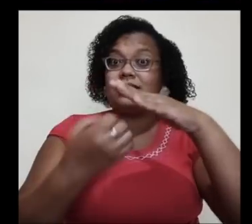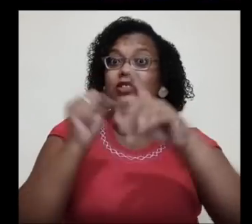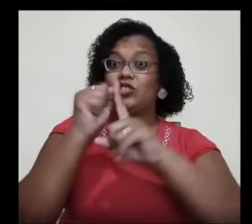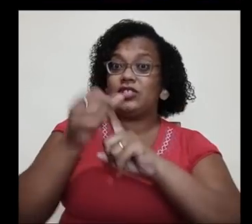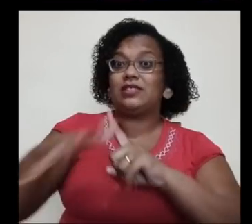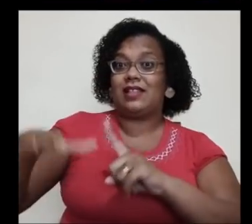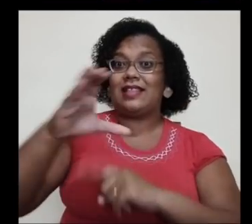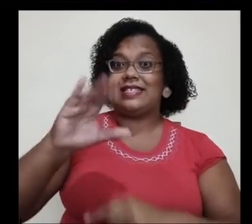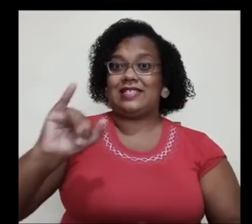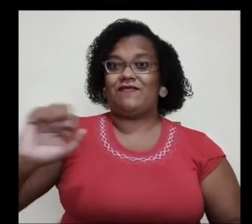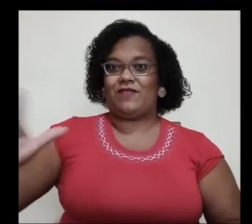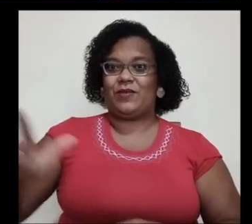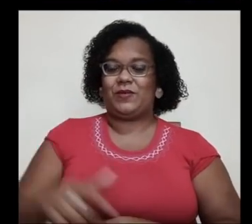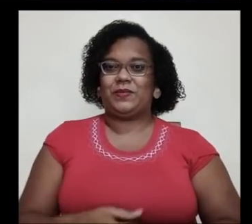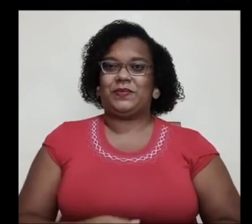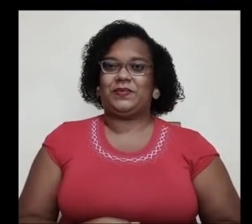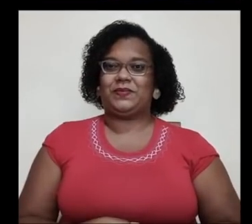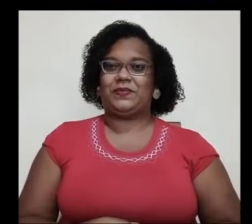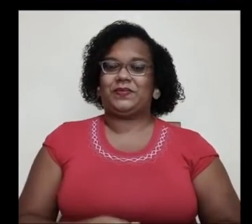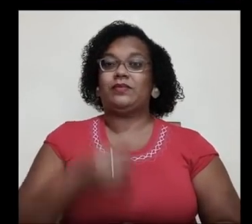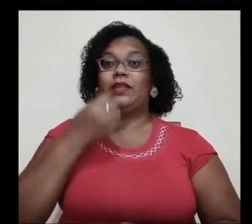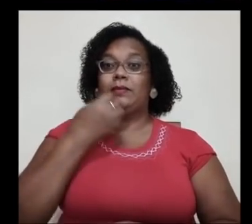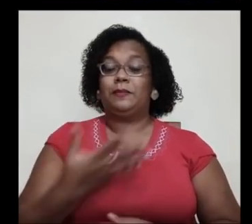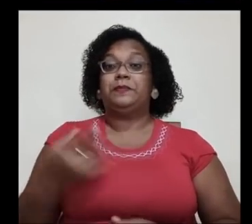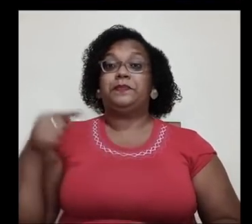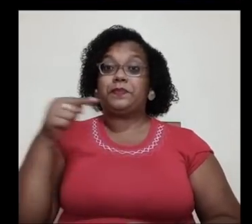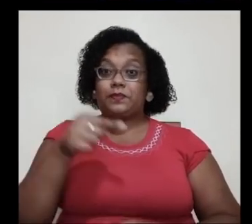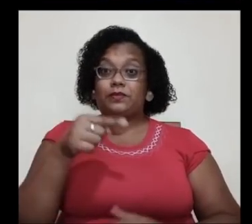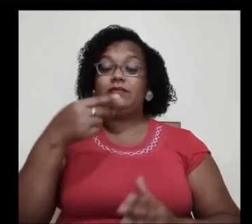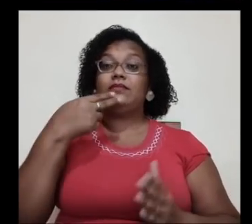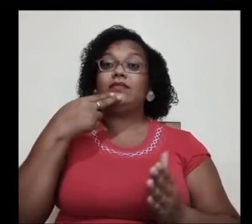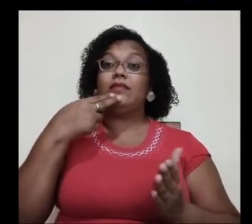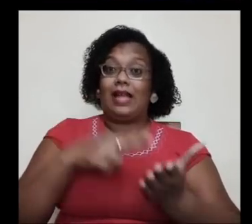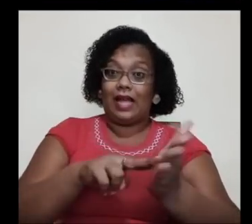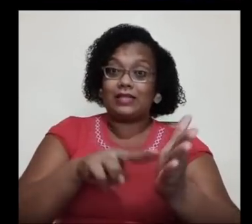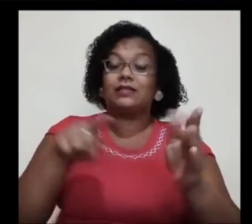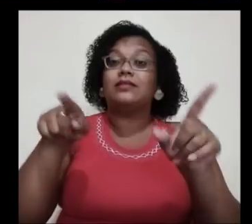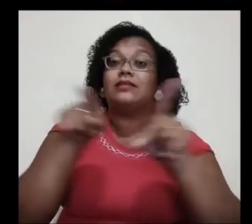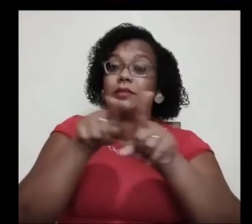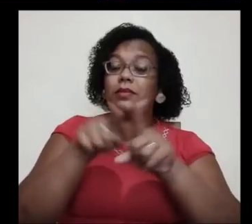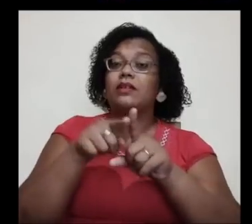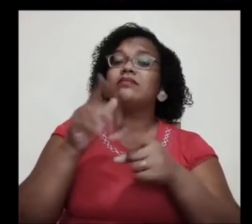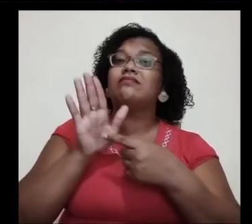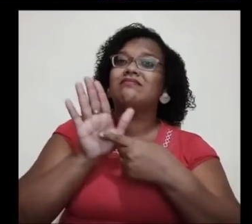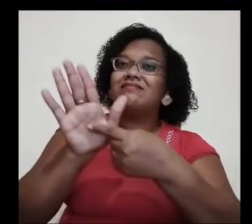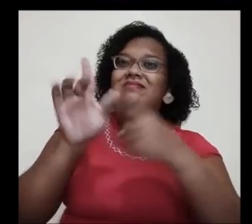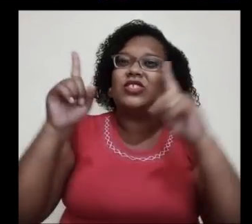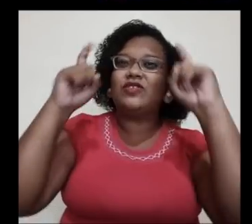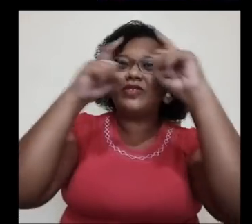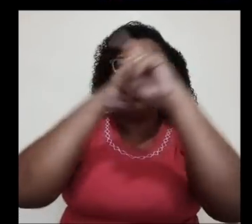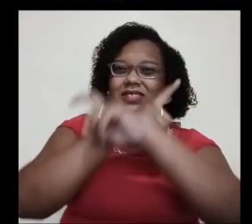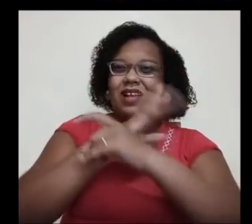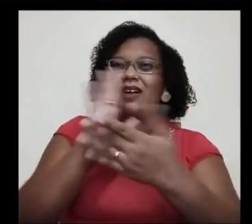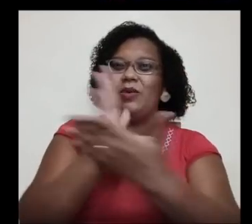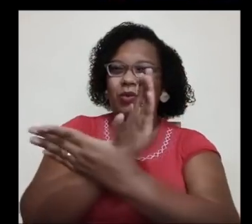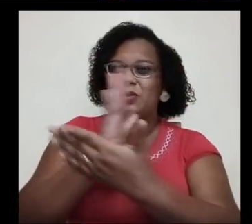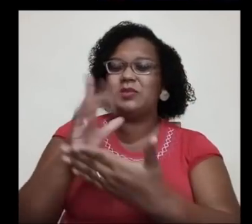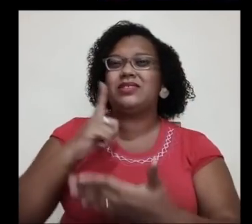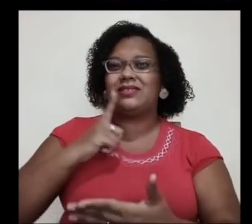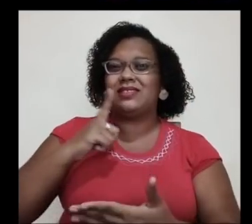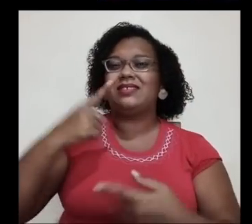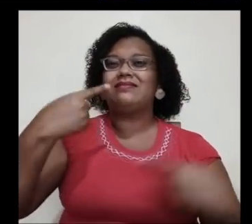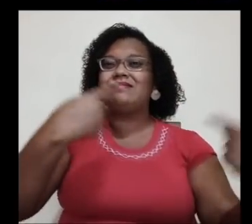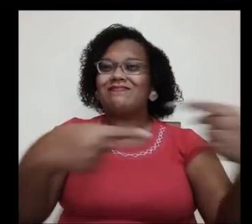civil. Bem, nessa carta também a gente aponta algumas dificuldades que nós temos tido na discussão